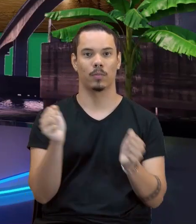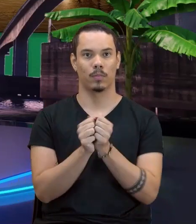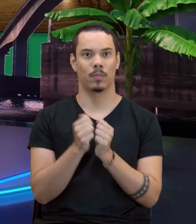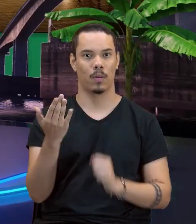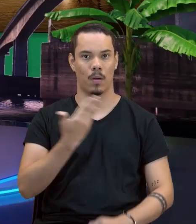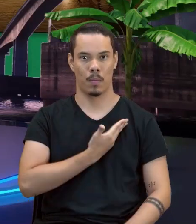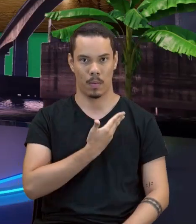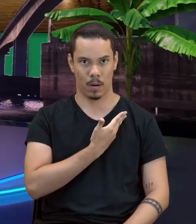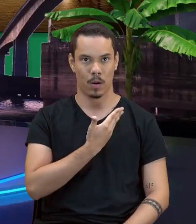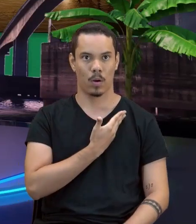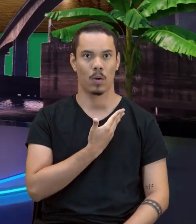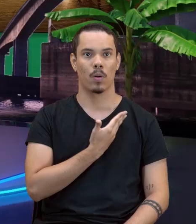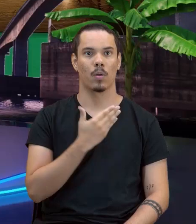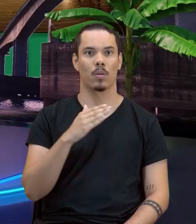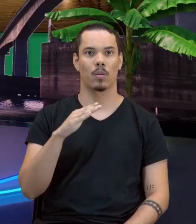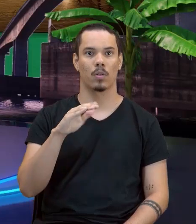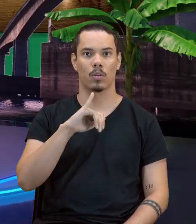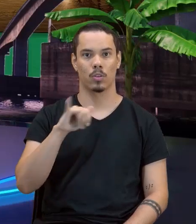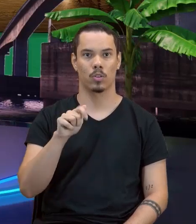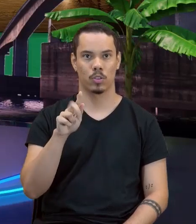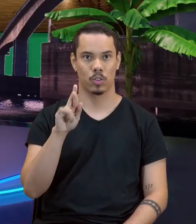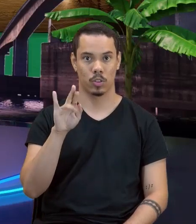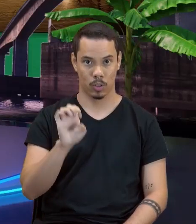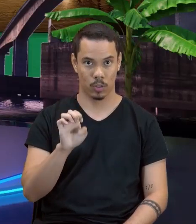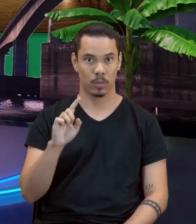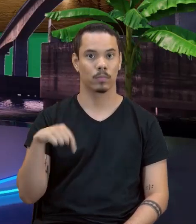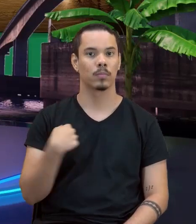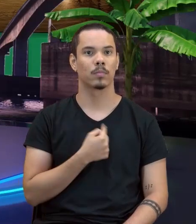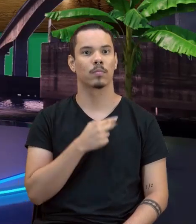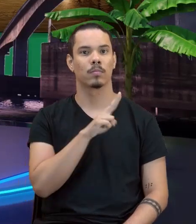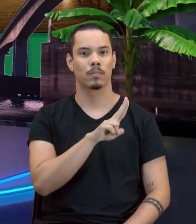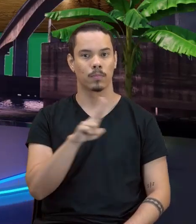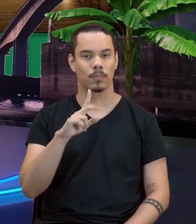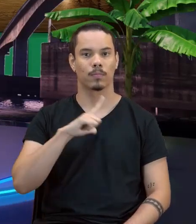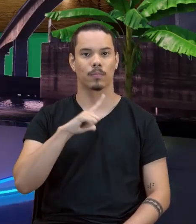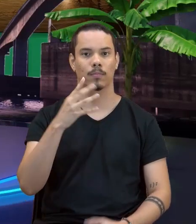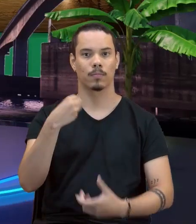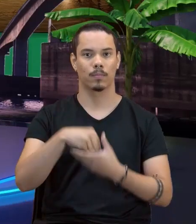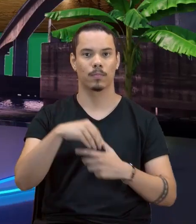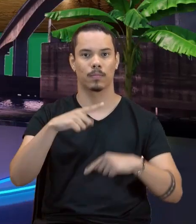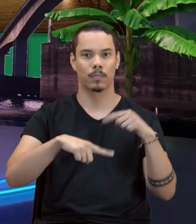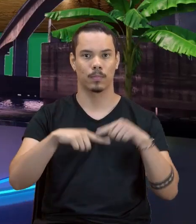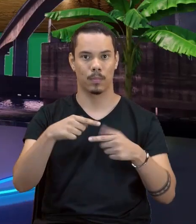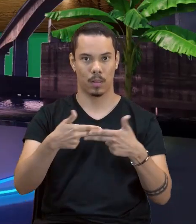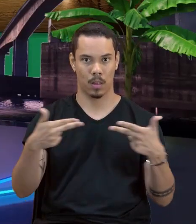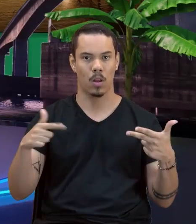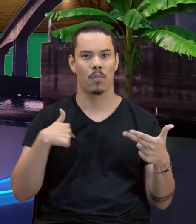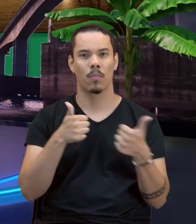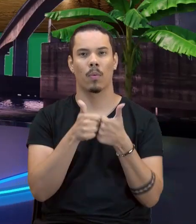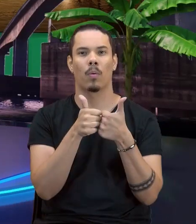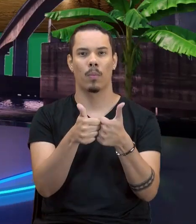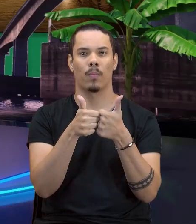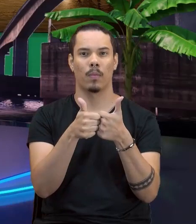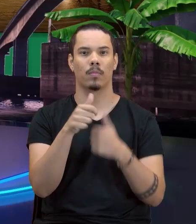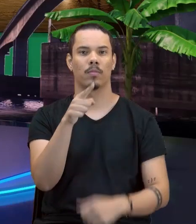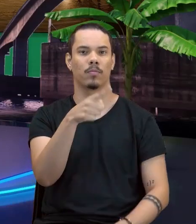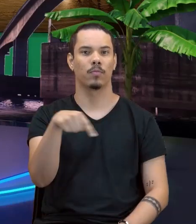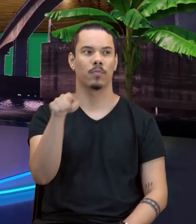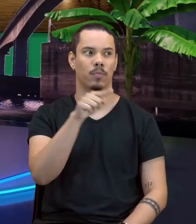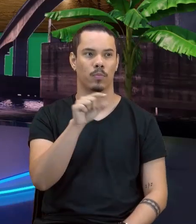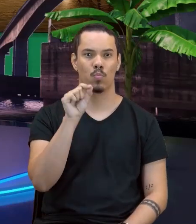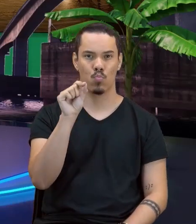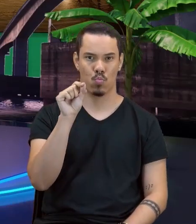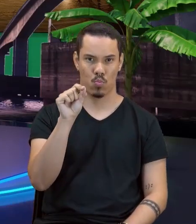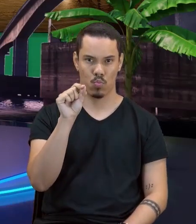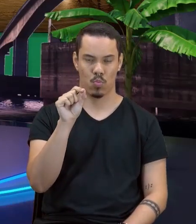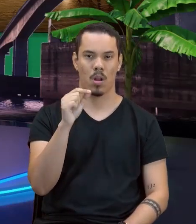galera, professor Jorge, nosso nome tá aí, hein? Nos materiais, e agora nós vamos acompanhar vocês aí na